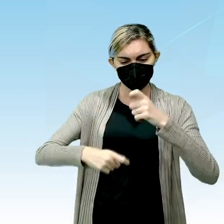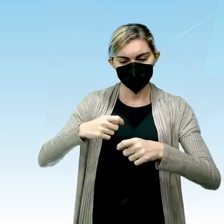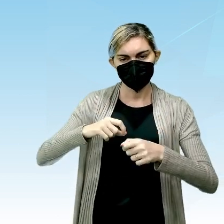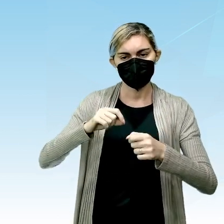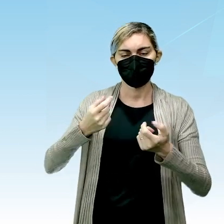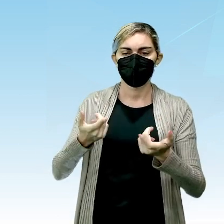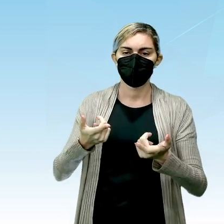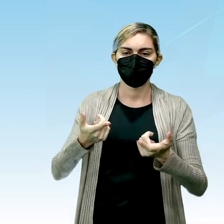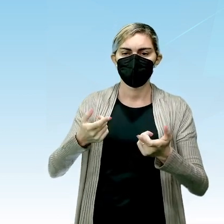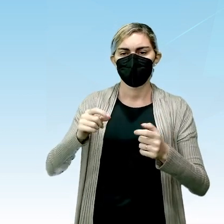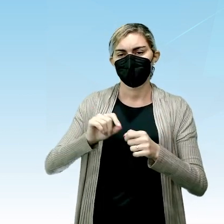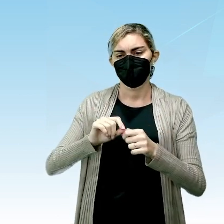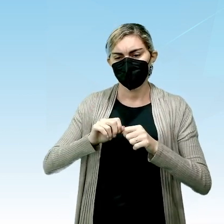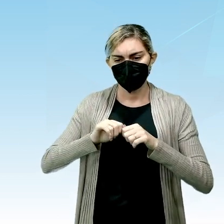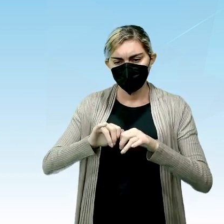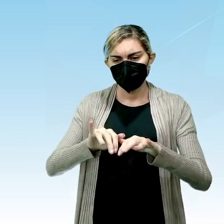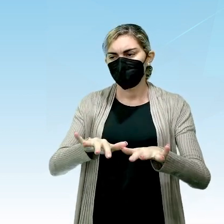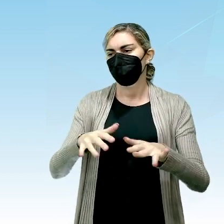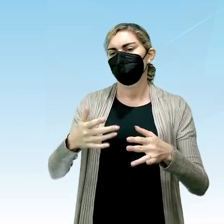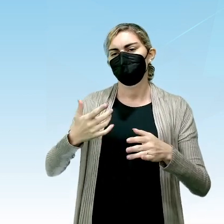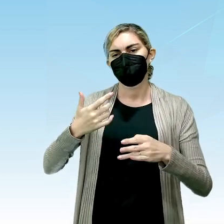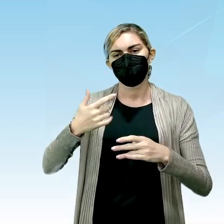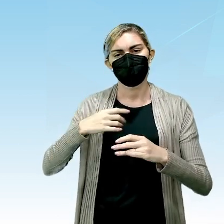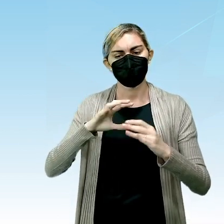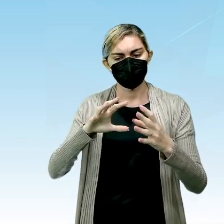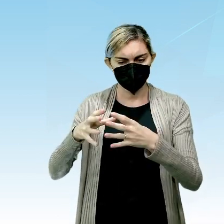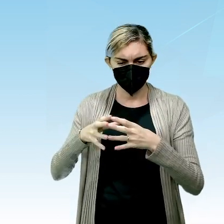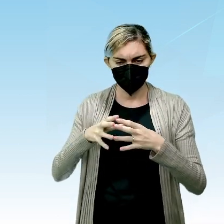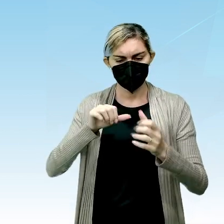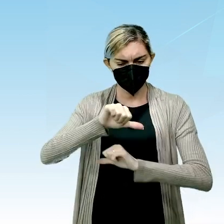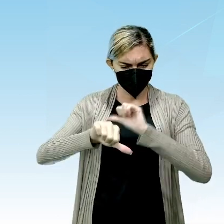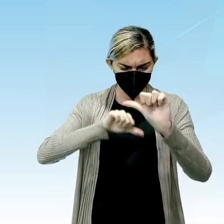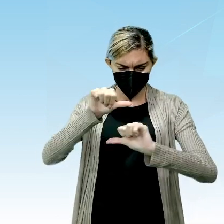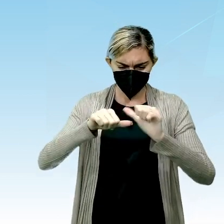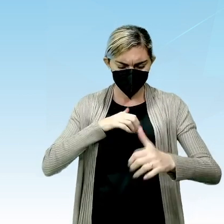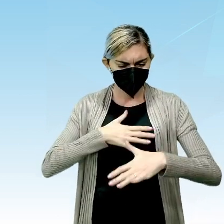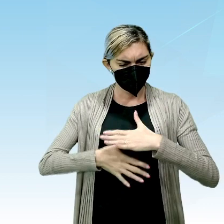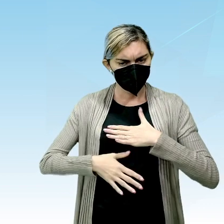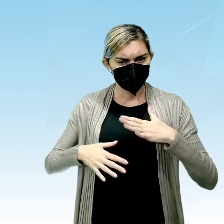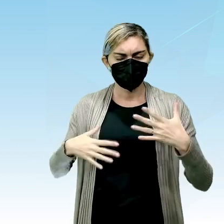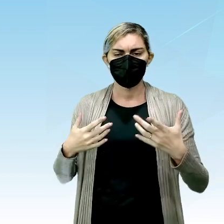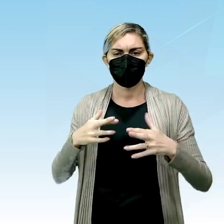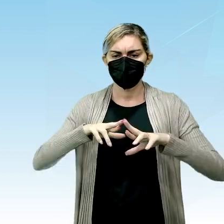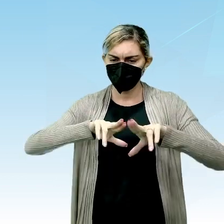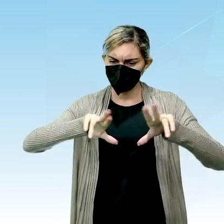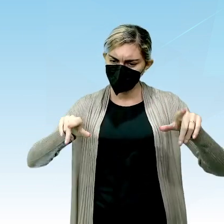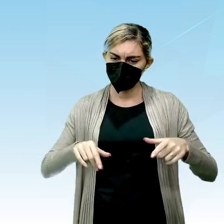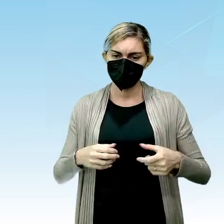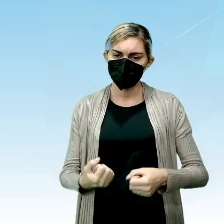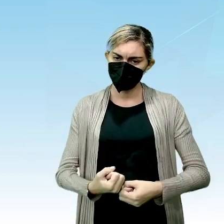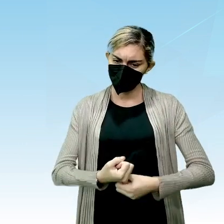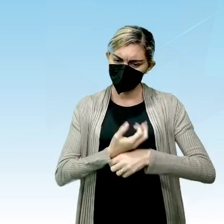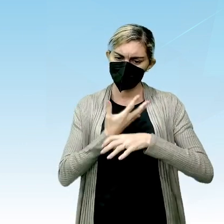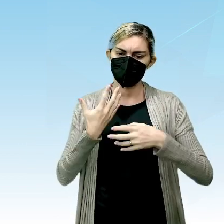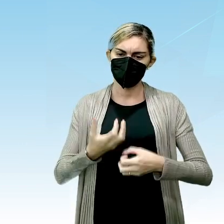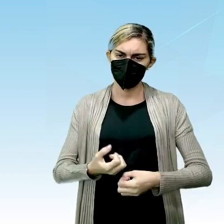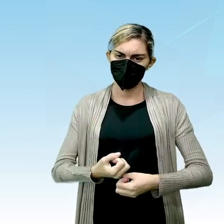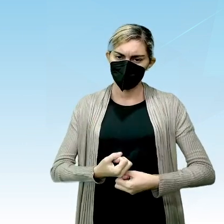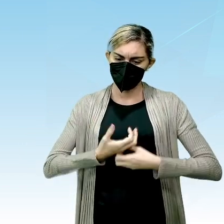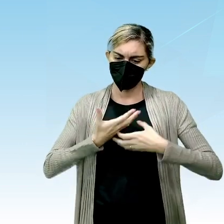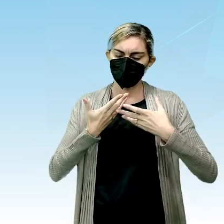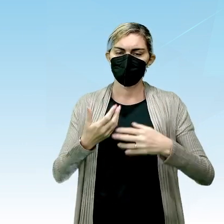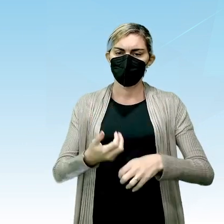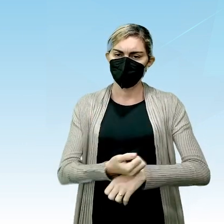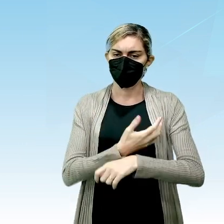vai abranger ali um amplo conjunto de modificações corporais e também emocionais, que vai